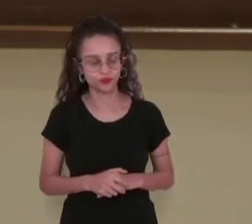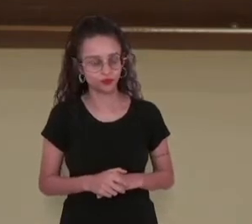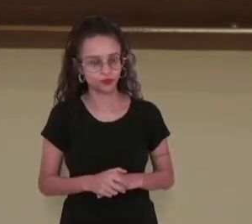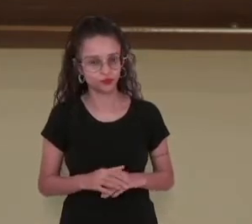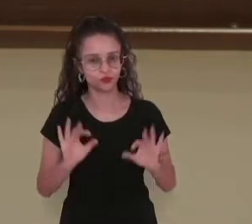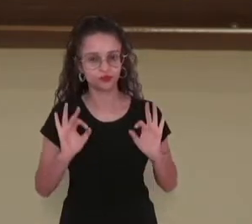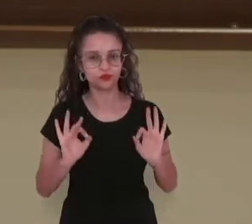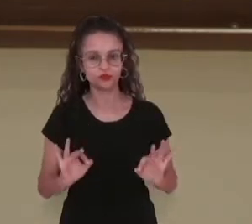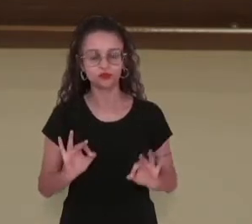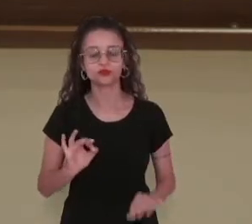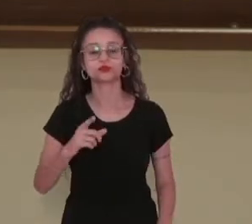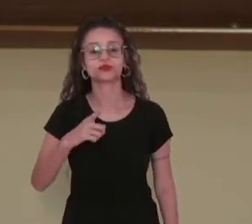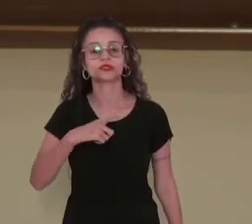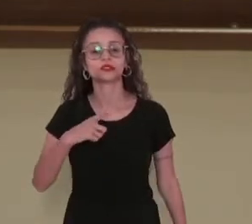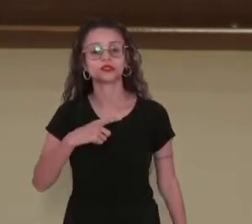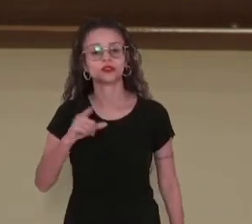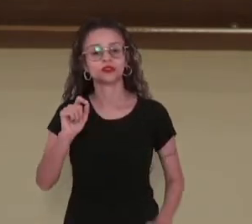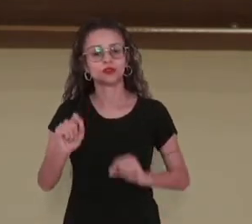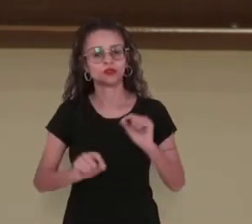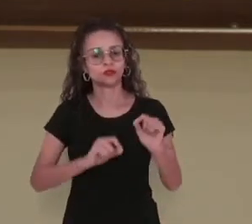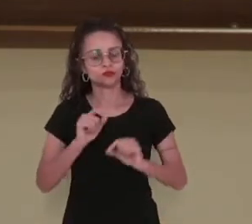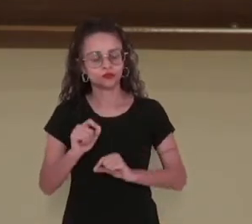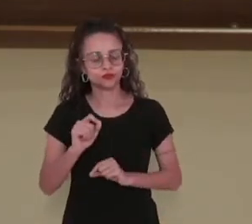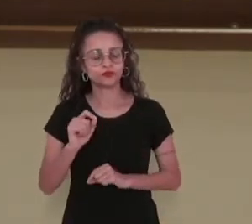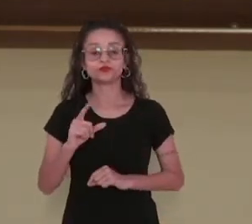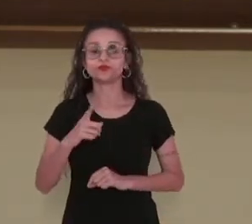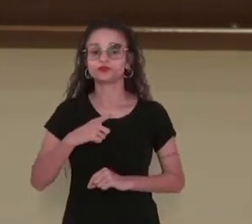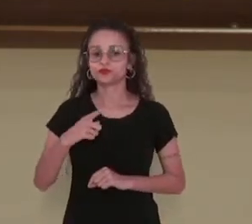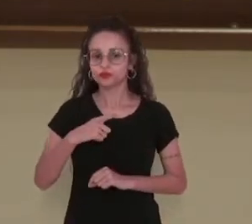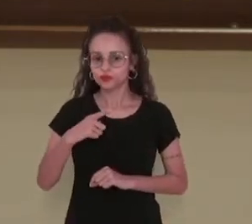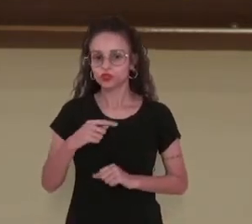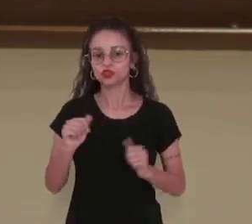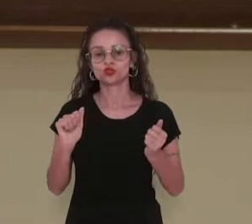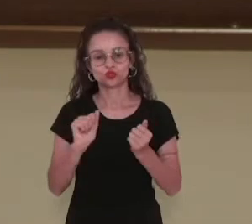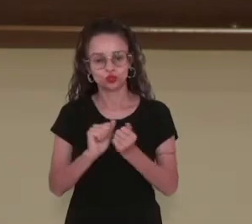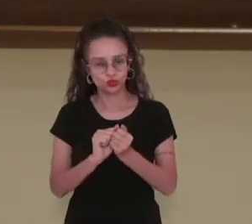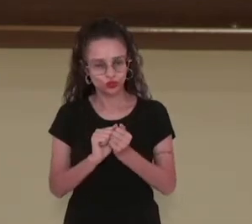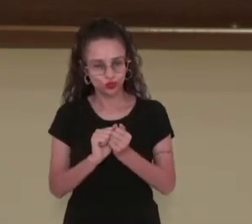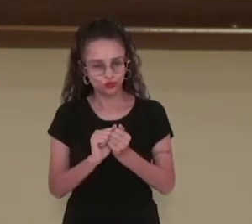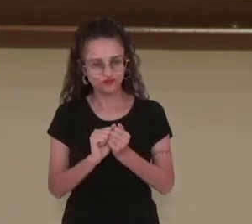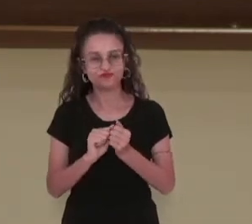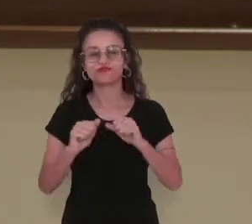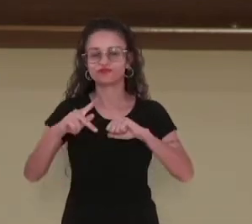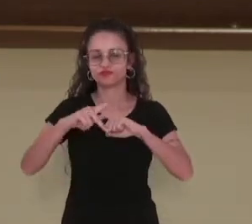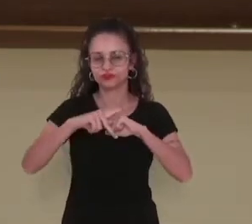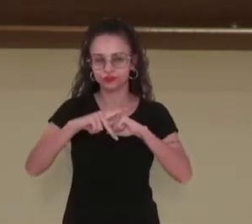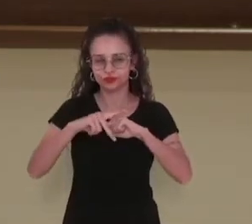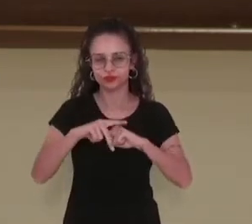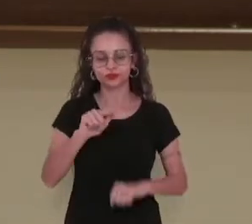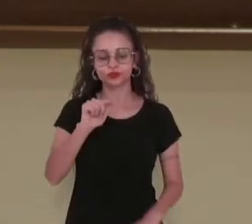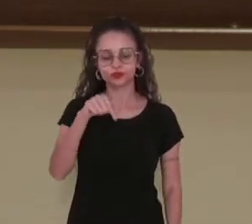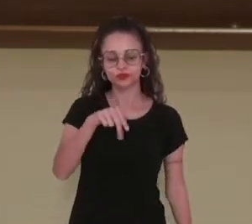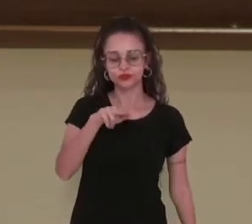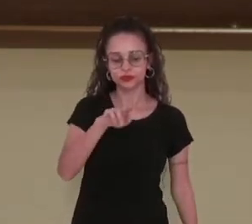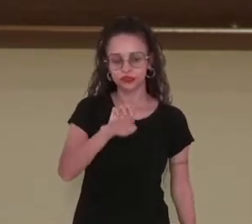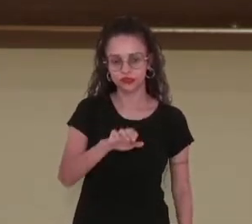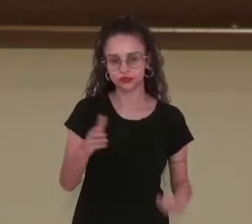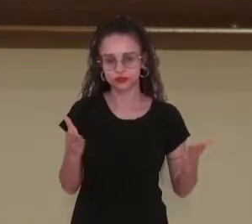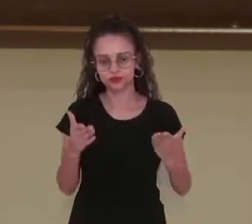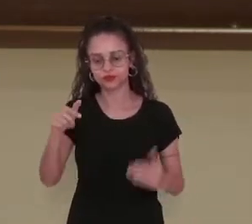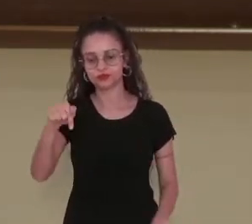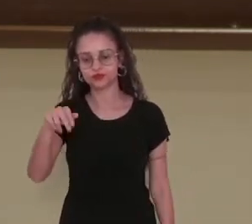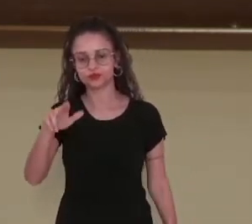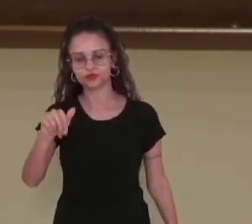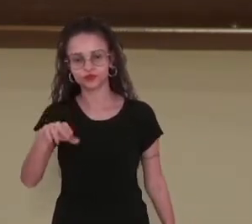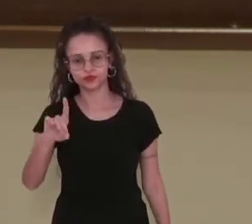Exatamente, ele conjuga-se com o pronome junto. Combinado? Então, que para o presente, quando para o